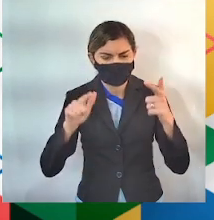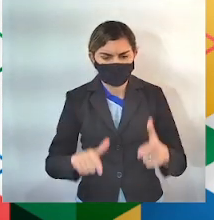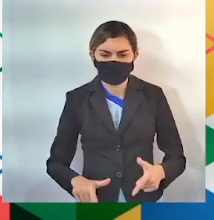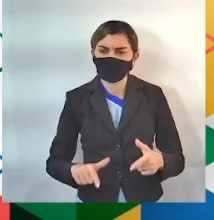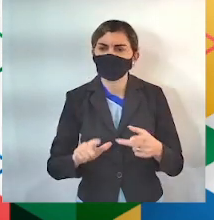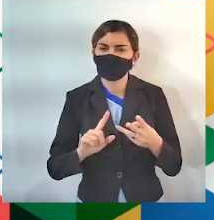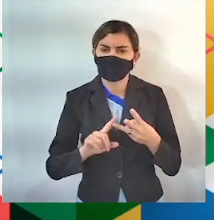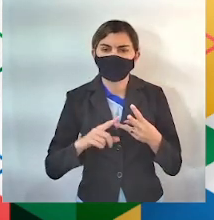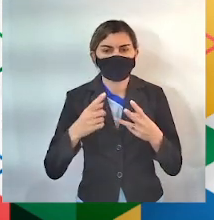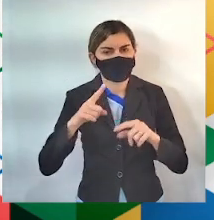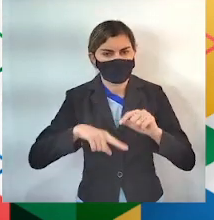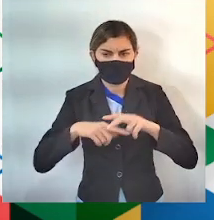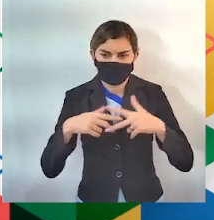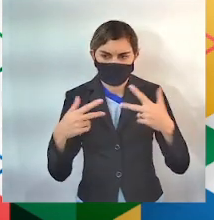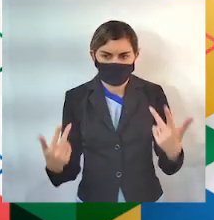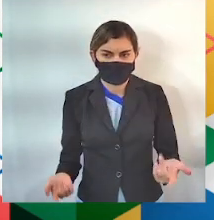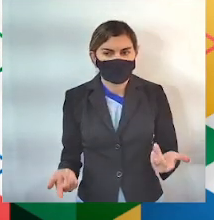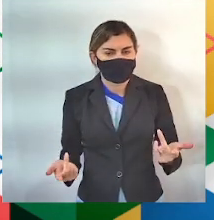lugares ou objetos.